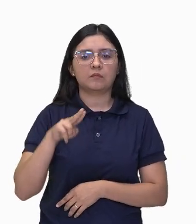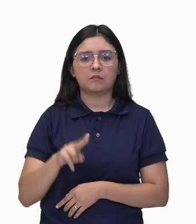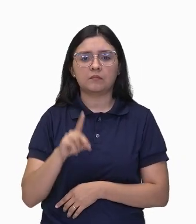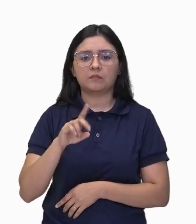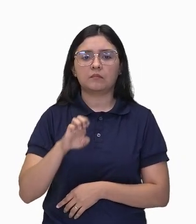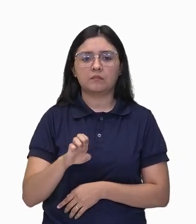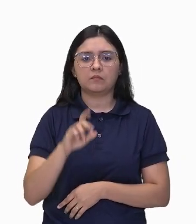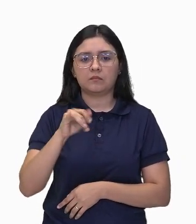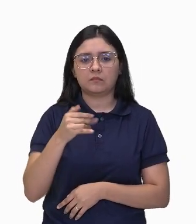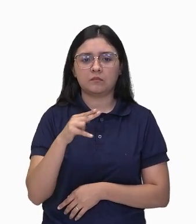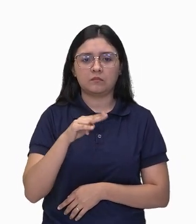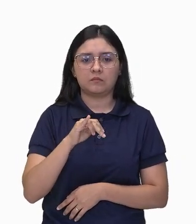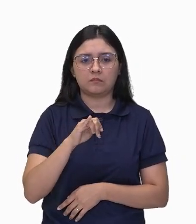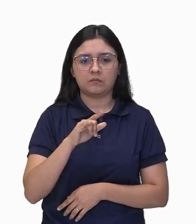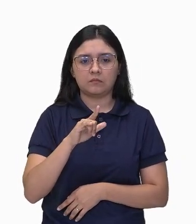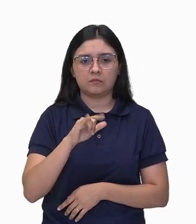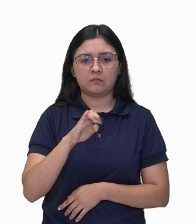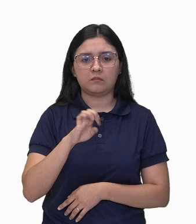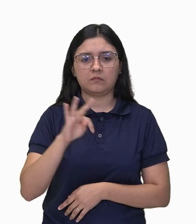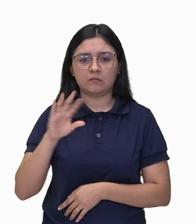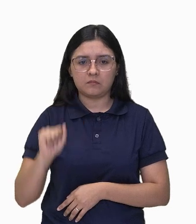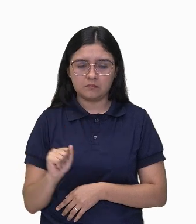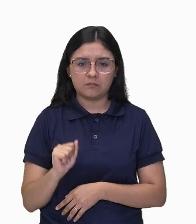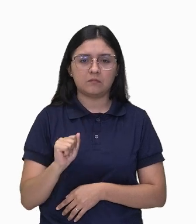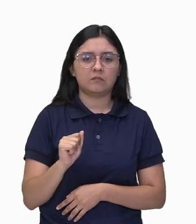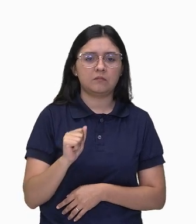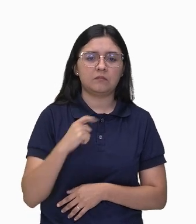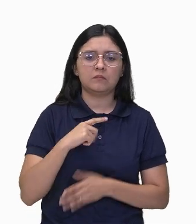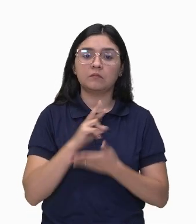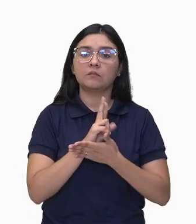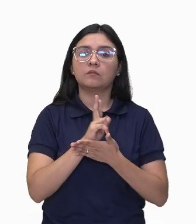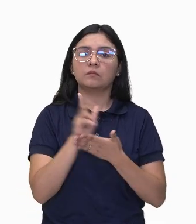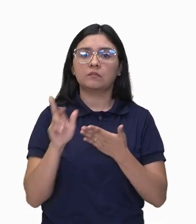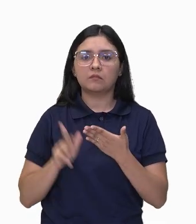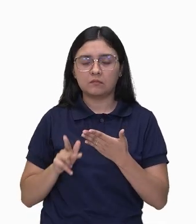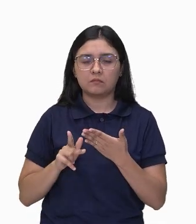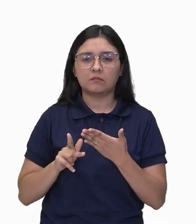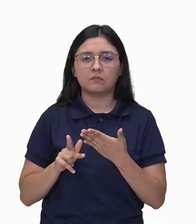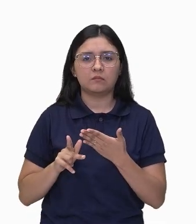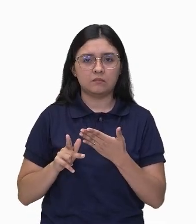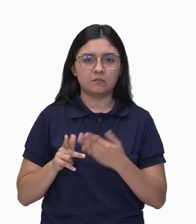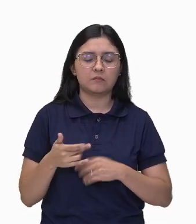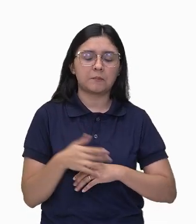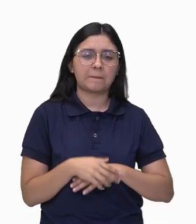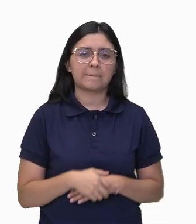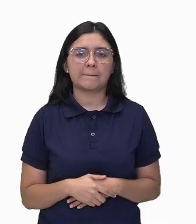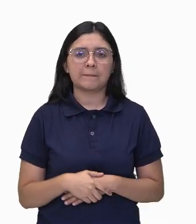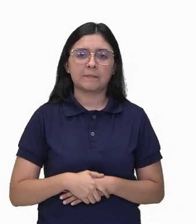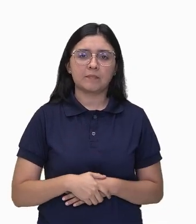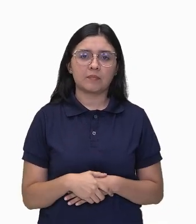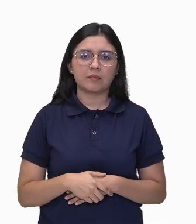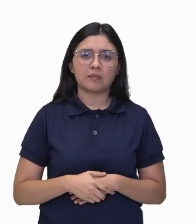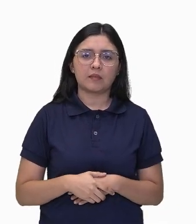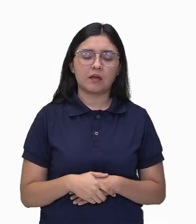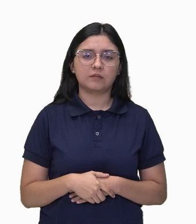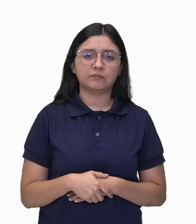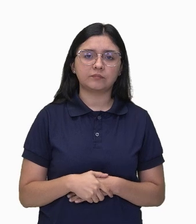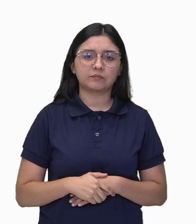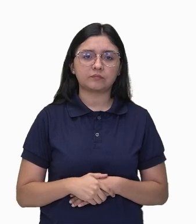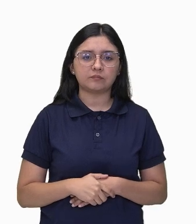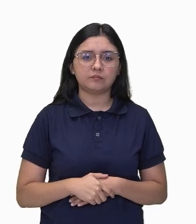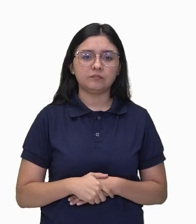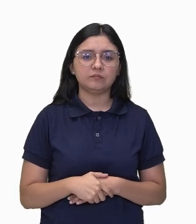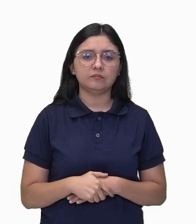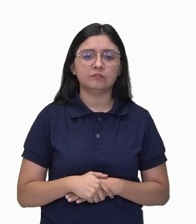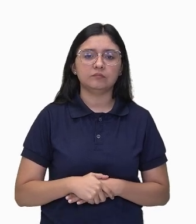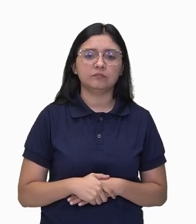certo? Macbeth, A Megera Domada, Otelo e várias outras obras, tá certo? Romeu e Julieta